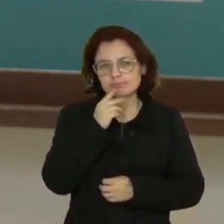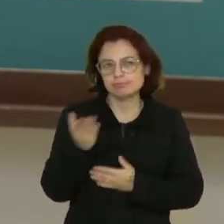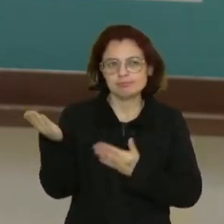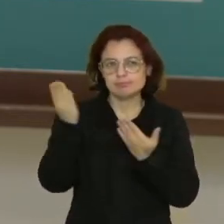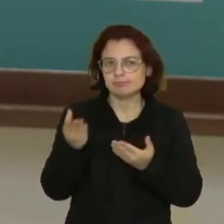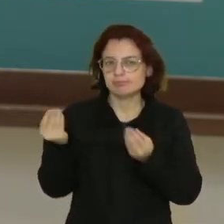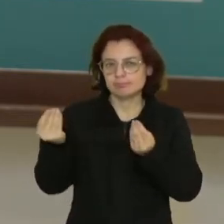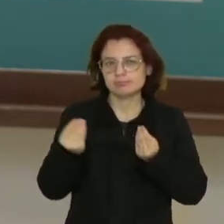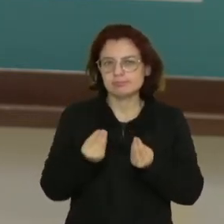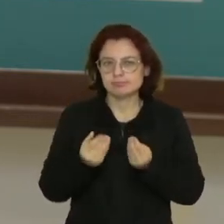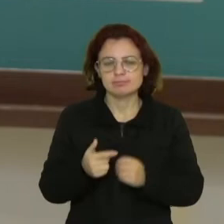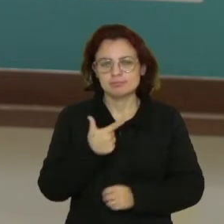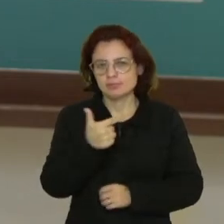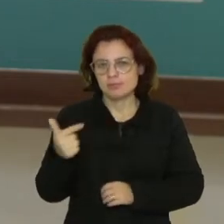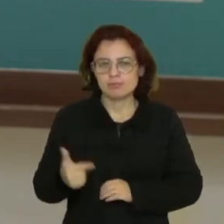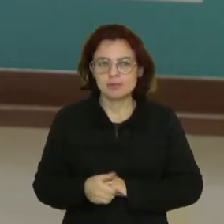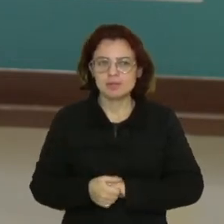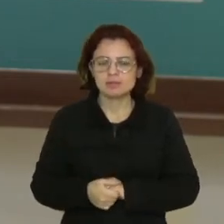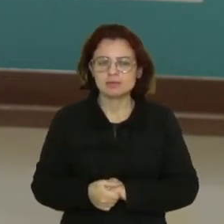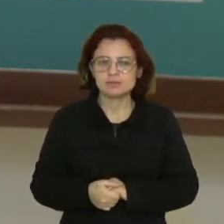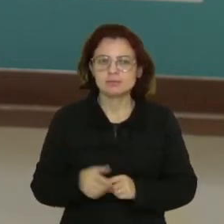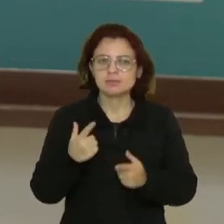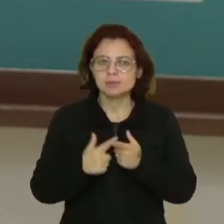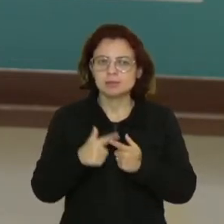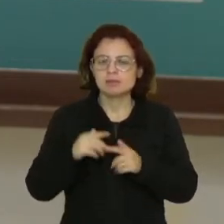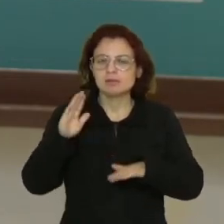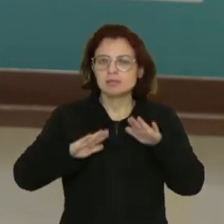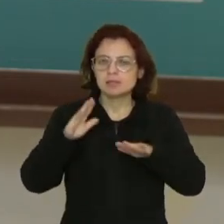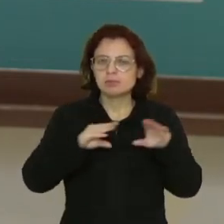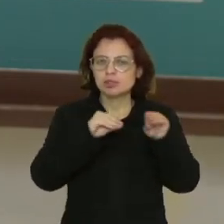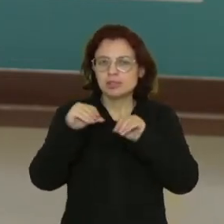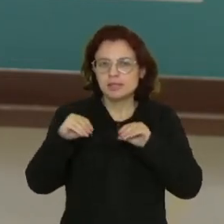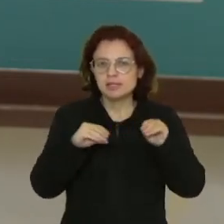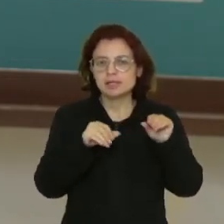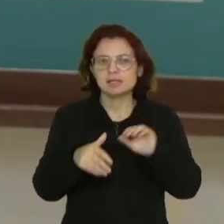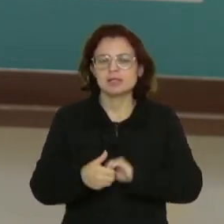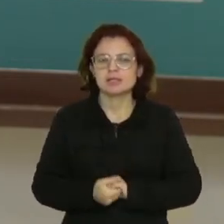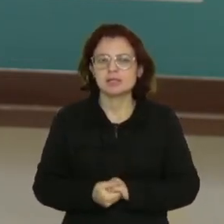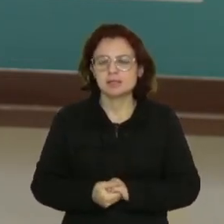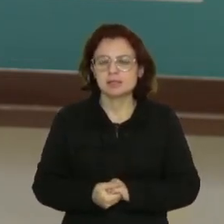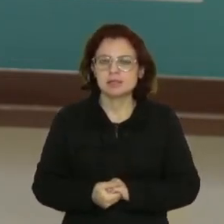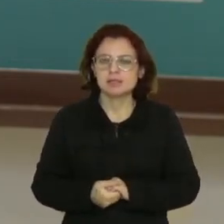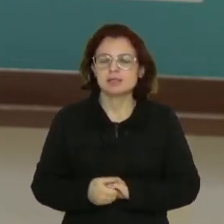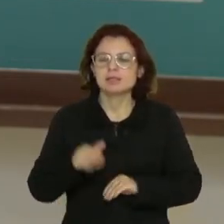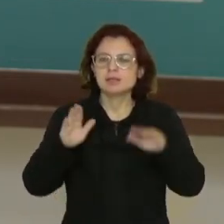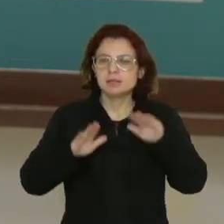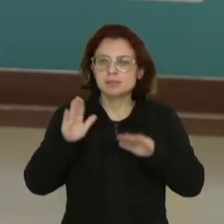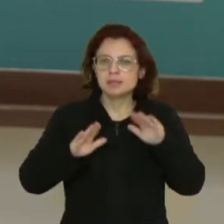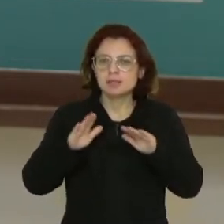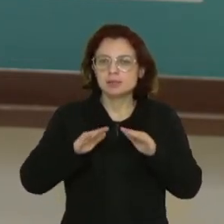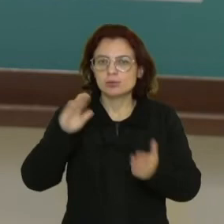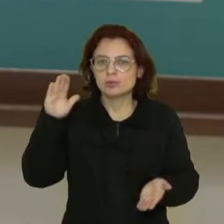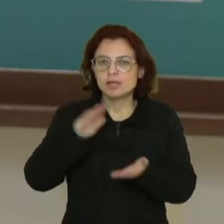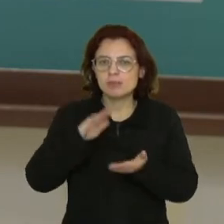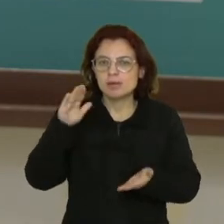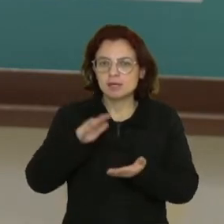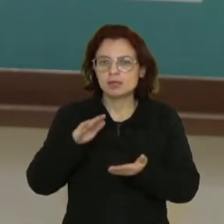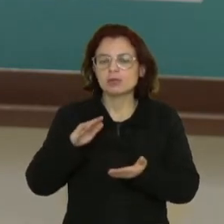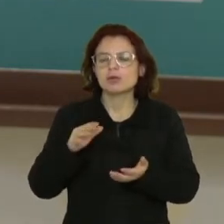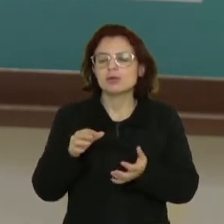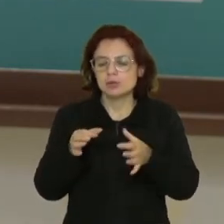ela não vai ter uma precisão porque porque vai depender do tipo de areia que tiver utilizando Qual é o tamanho do orifício